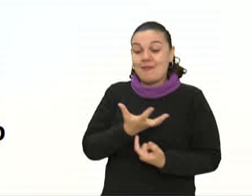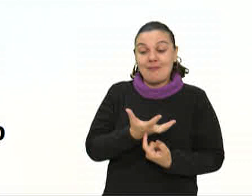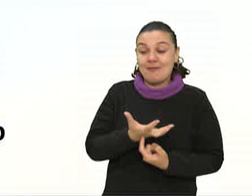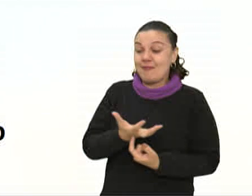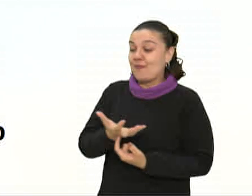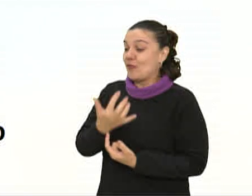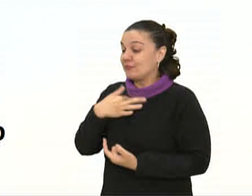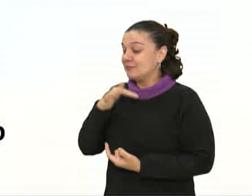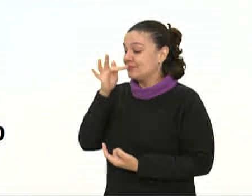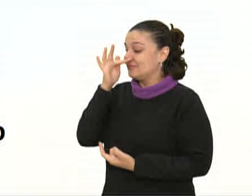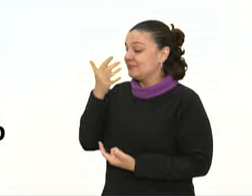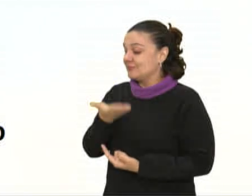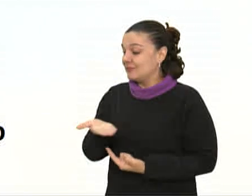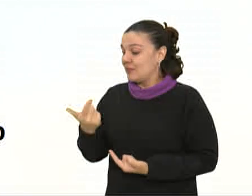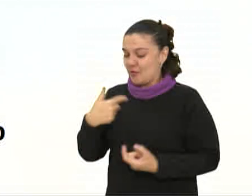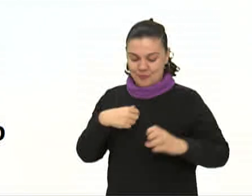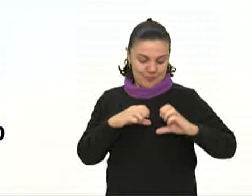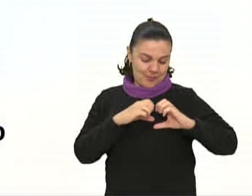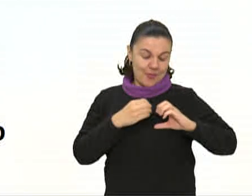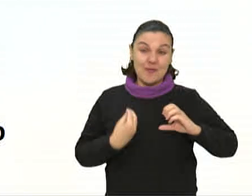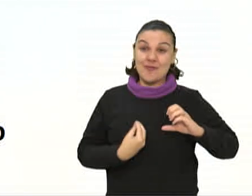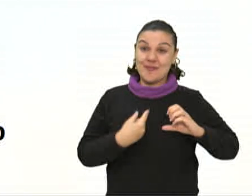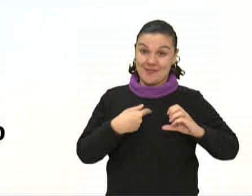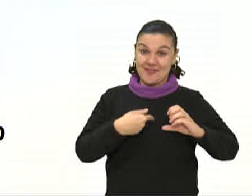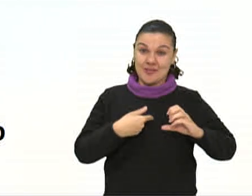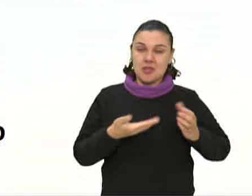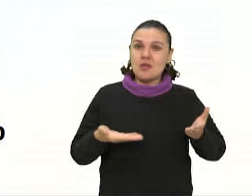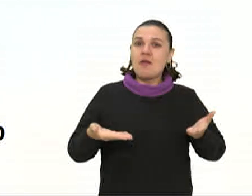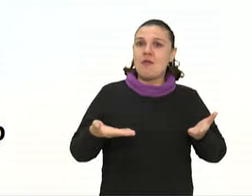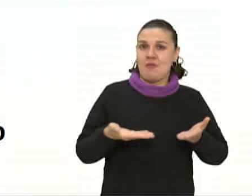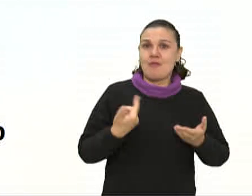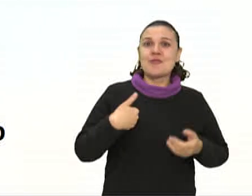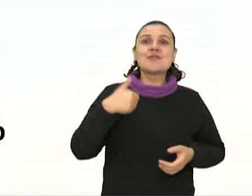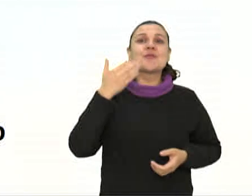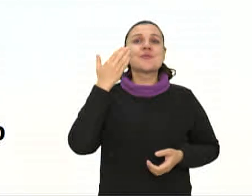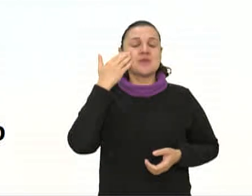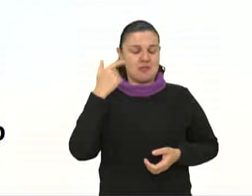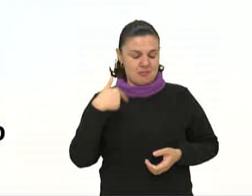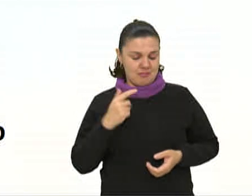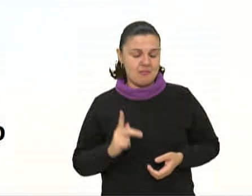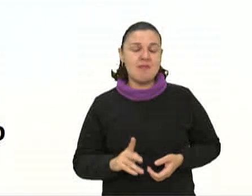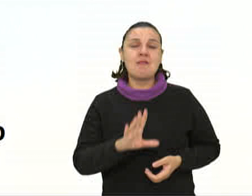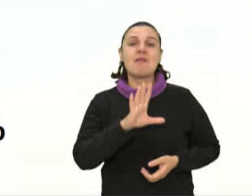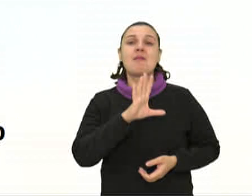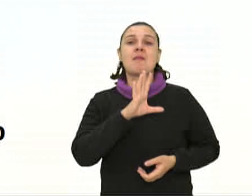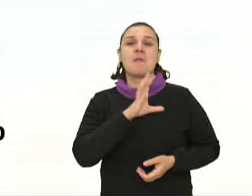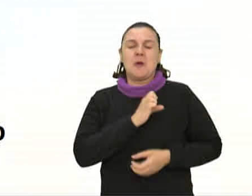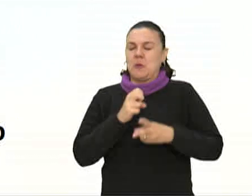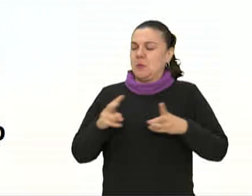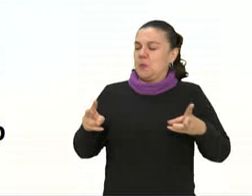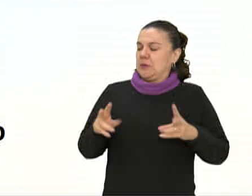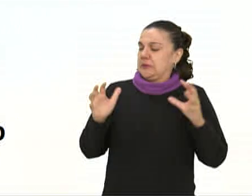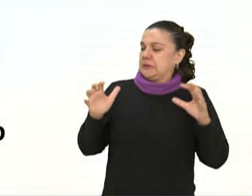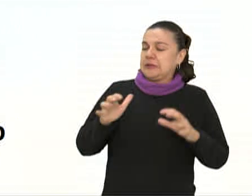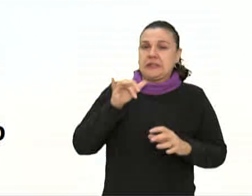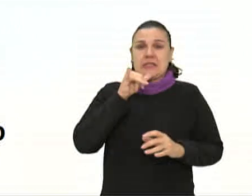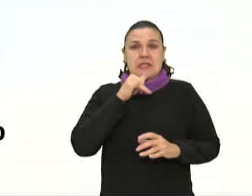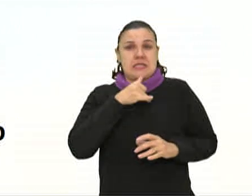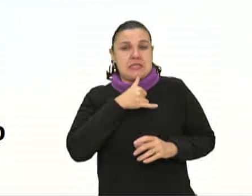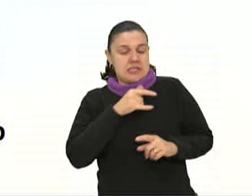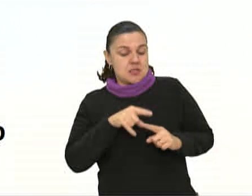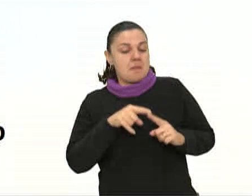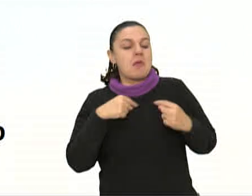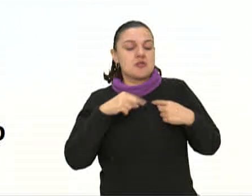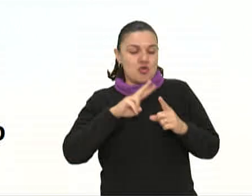onde eu vim, dentro do meu coração. Hoje eu sei, eu te amei num vento de um temporal, mas